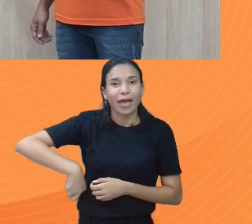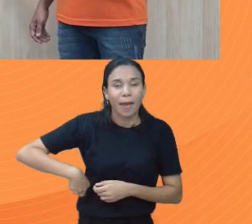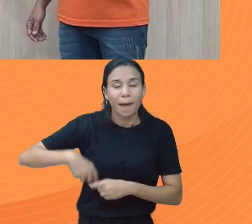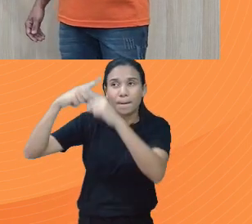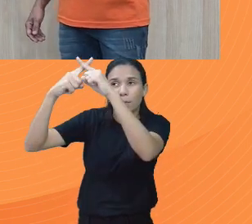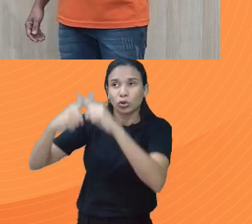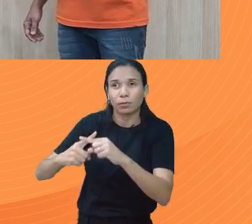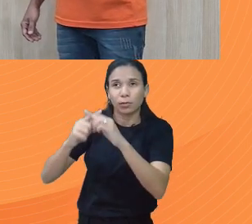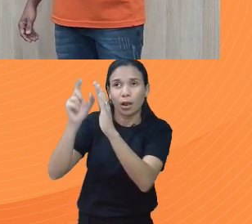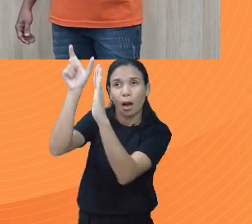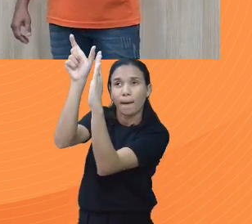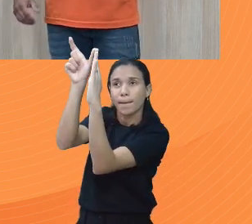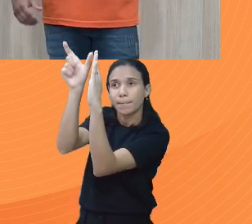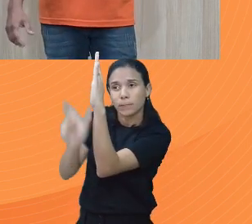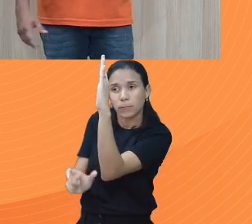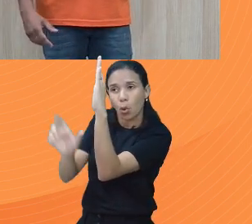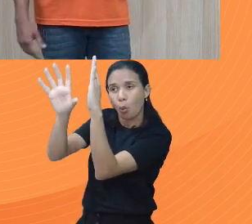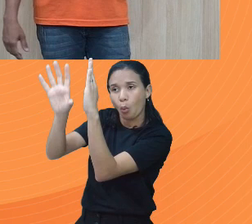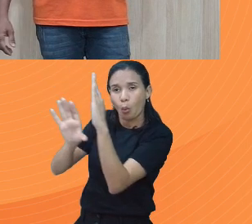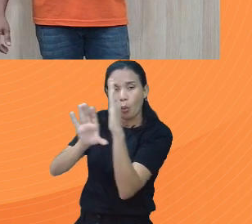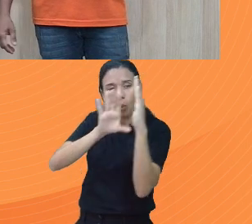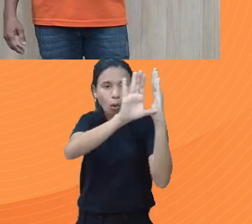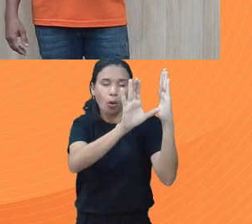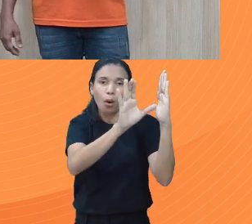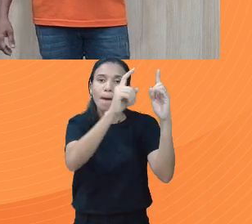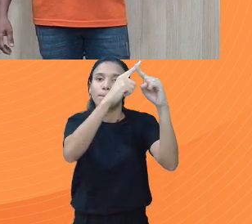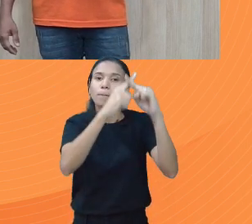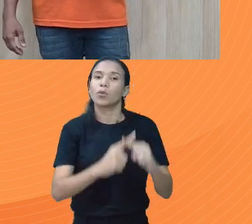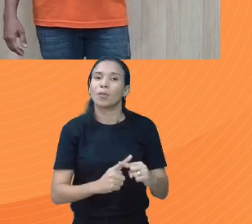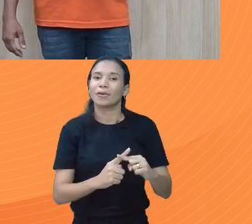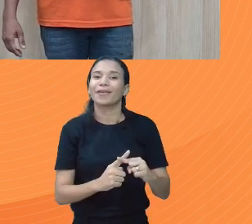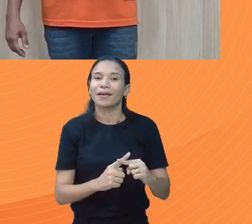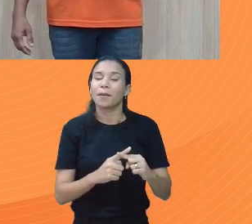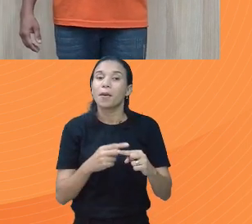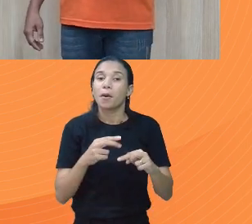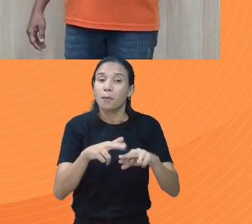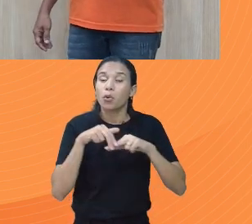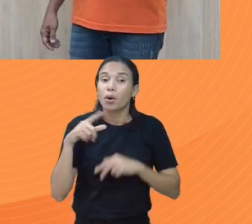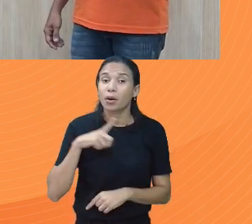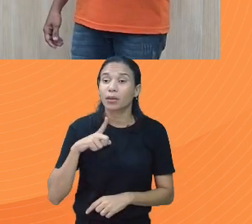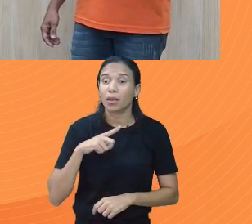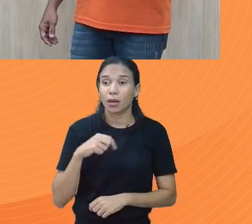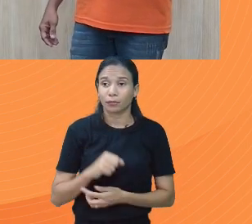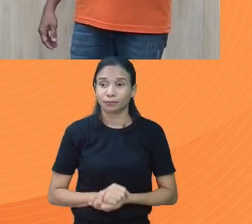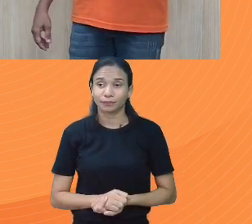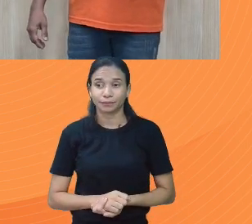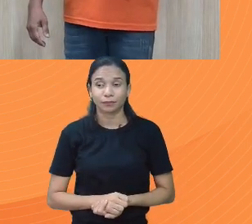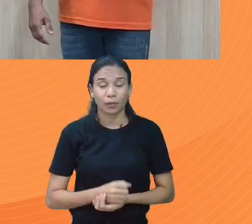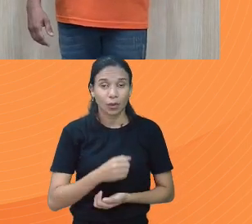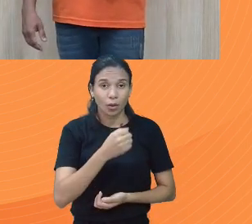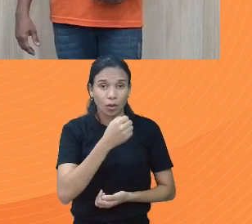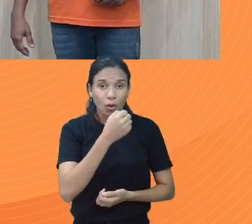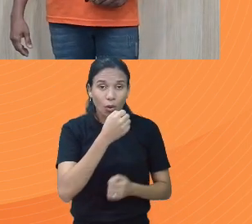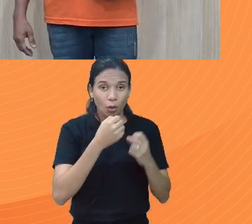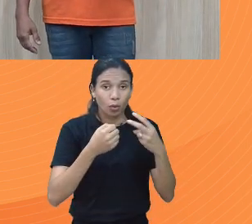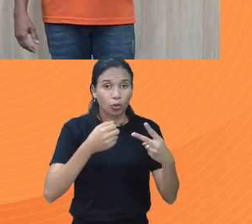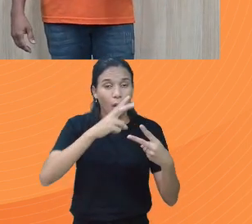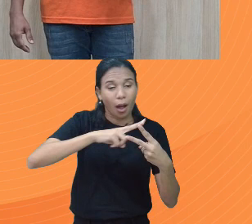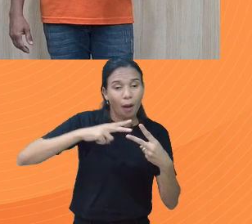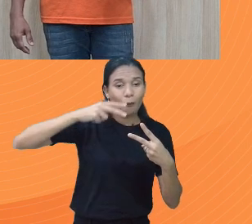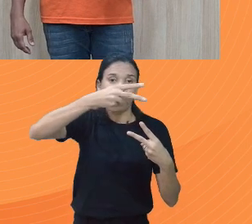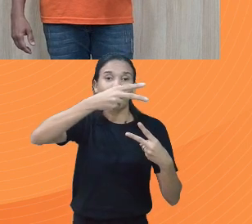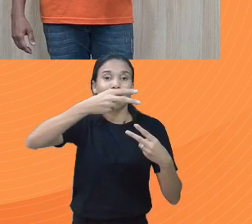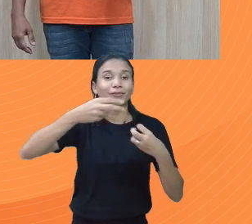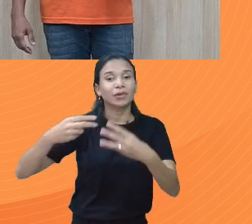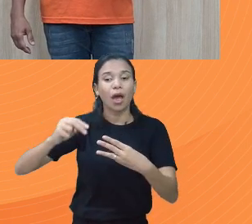estão ali, ó, à minha direita, tá bom? Então, vou ter aí 2 ao quadrado e 3 ao quadrado. Quanto